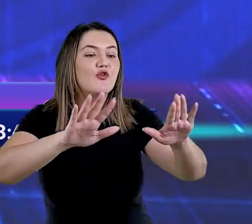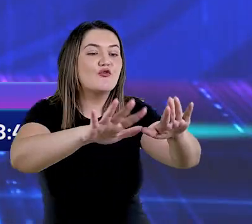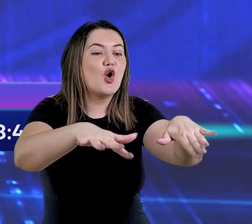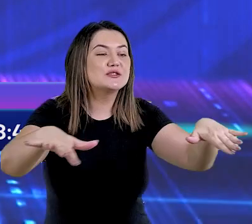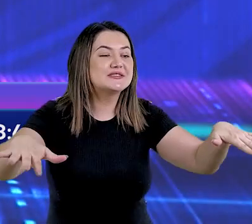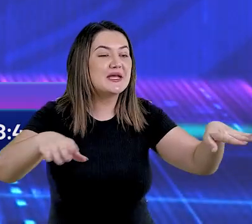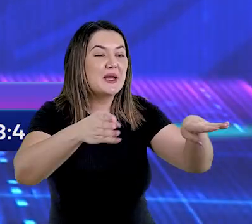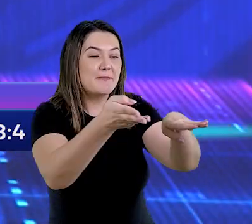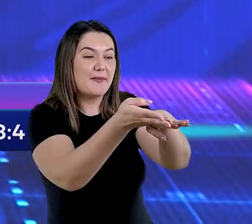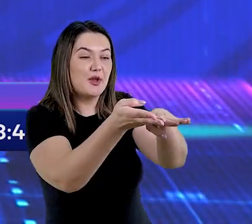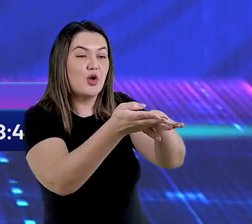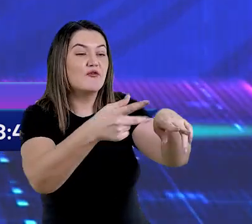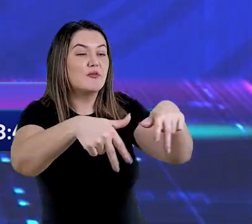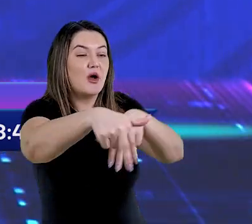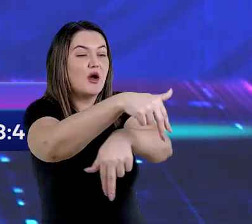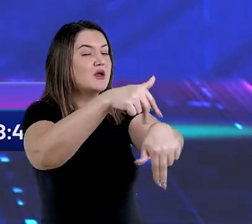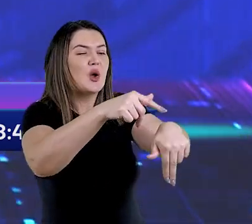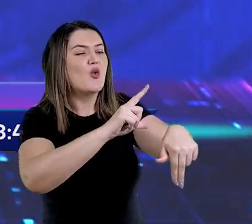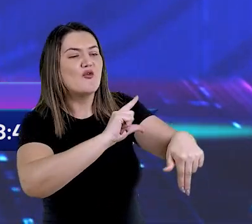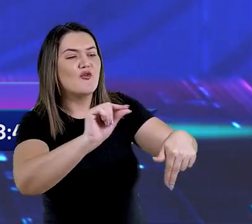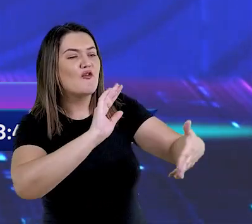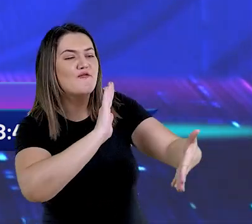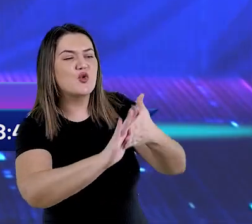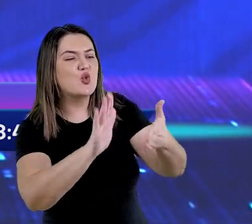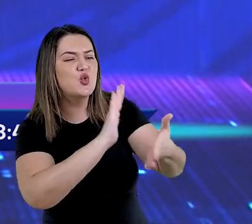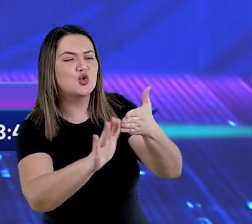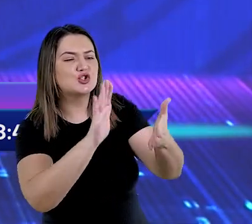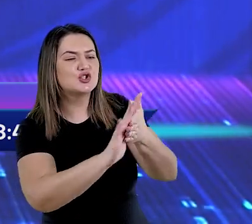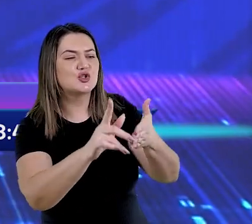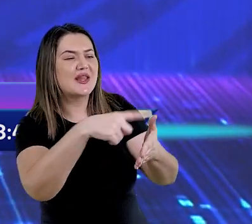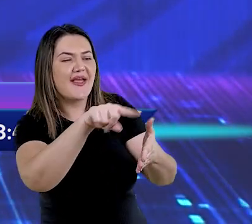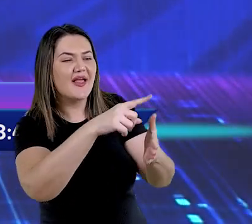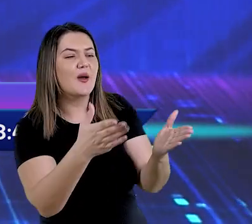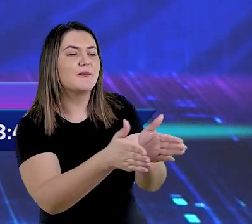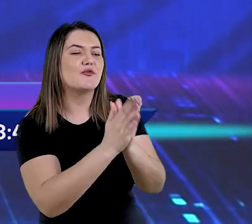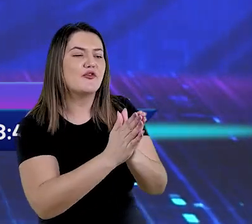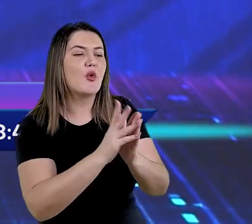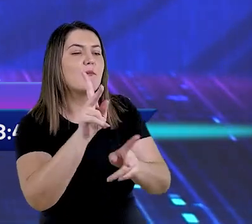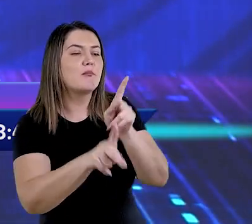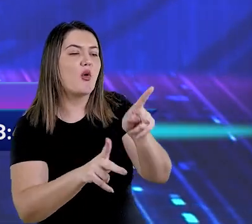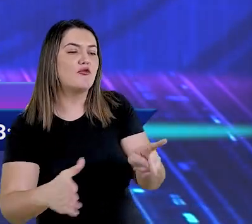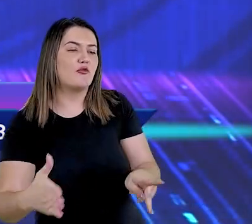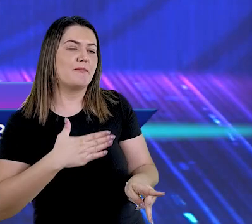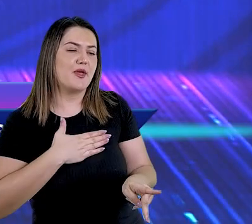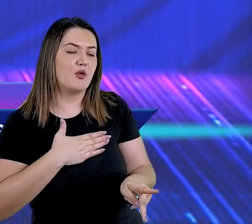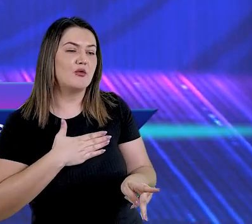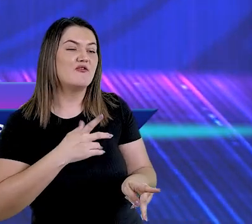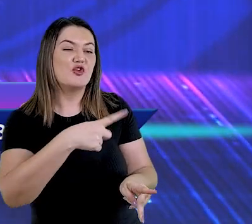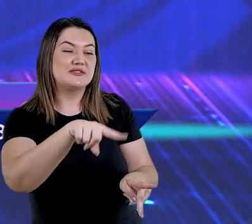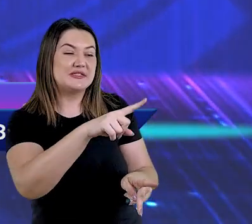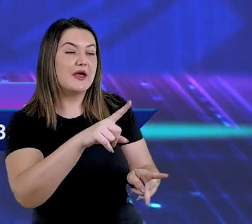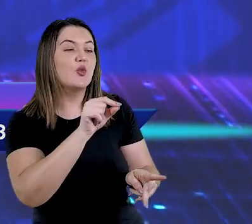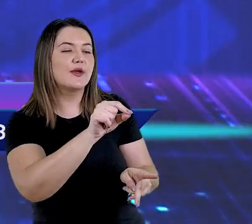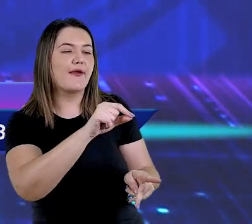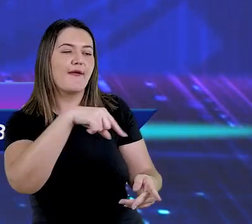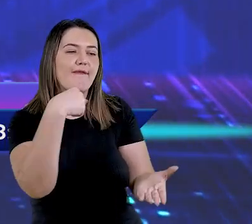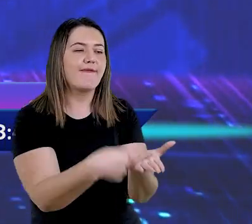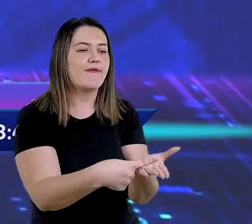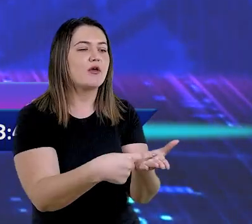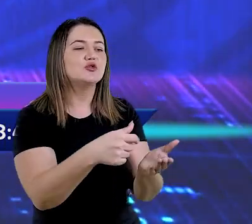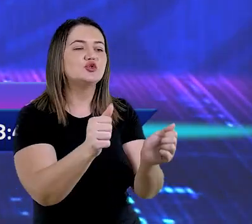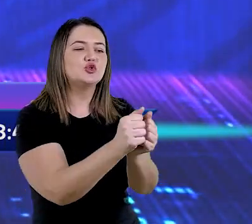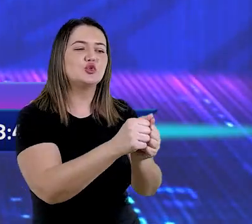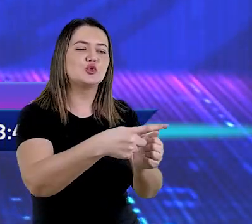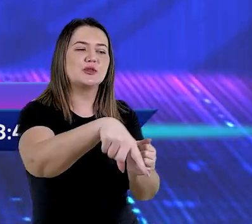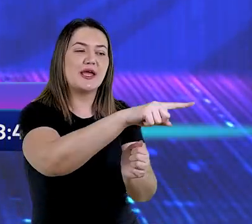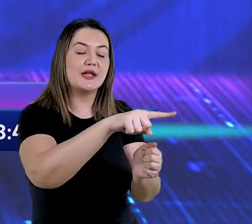retirai-vos dela, povo meu, para não serdes cúmplices em seus pecados e para que não